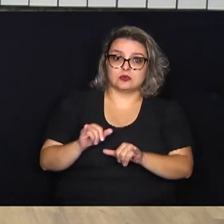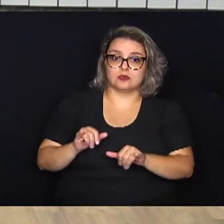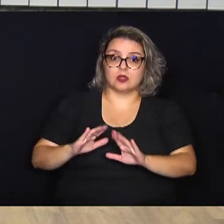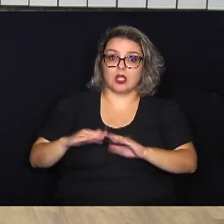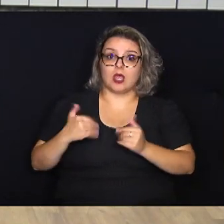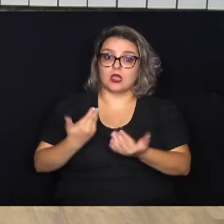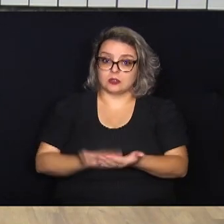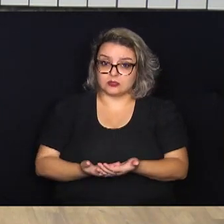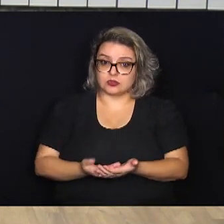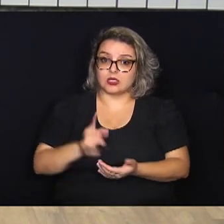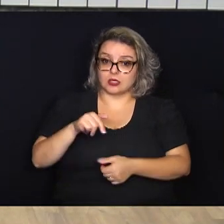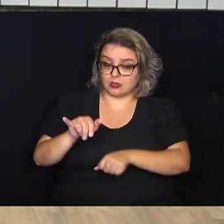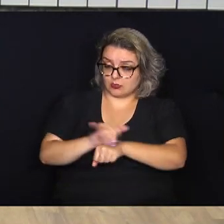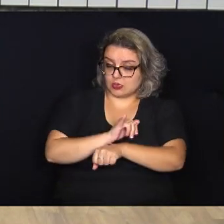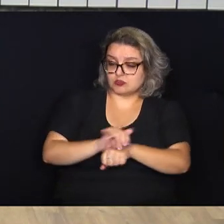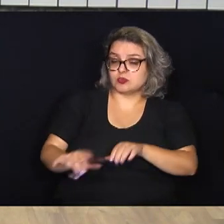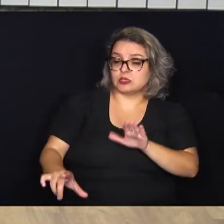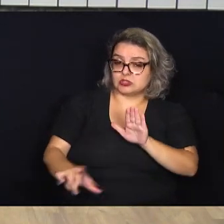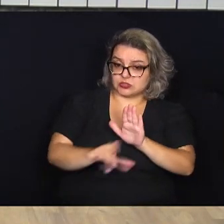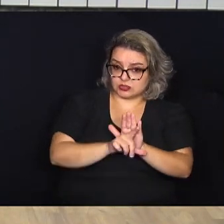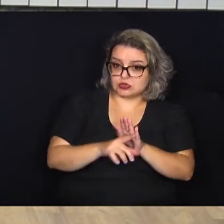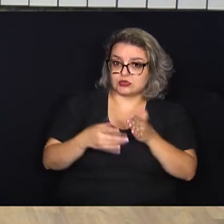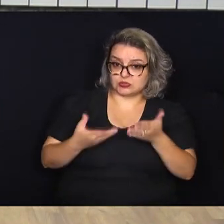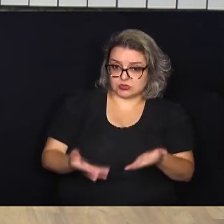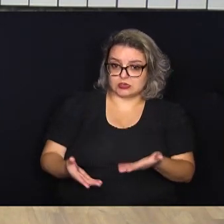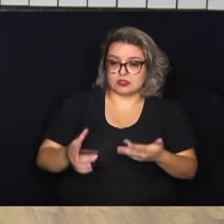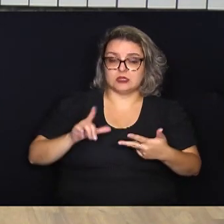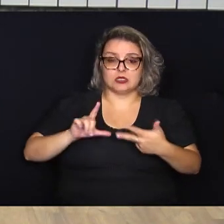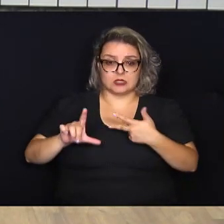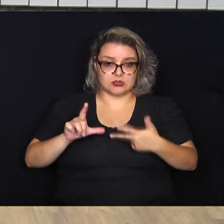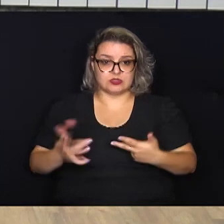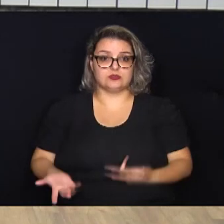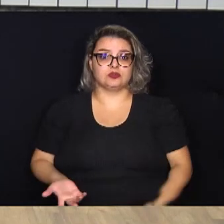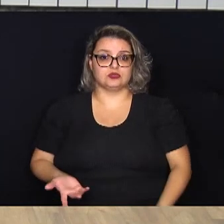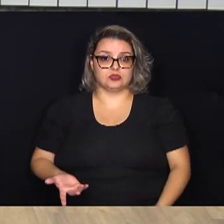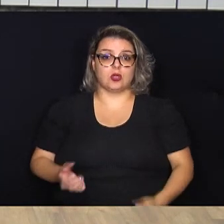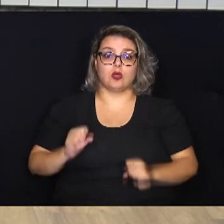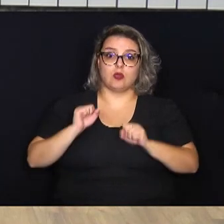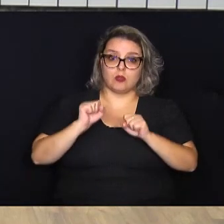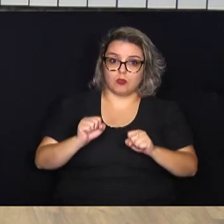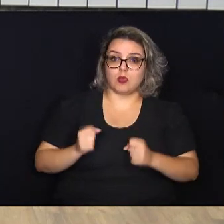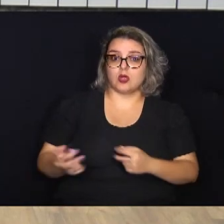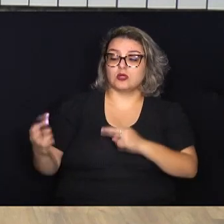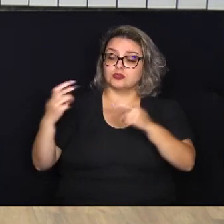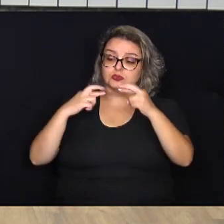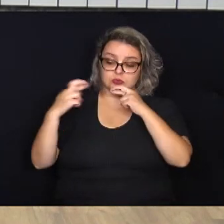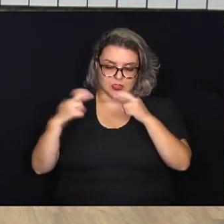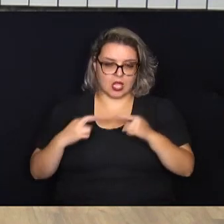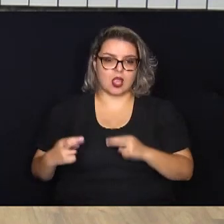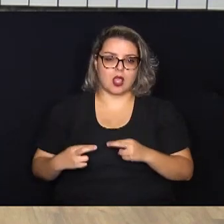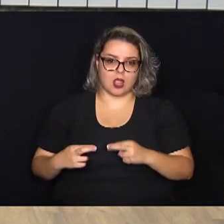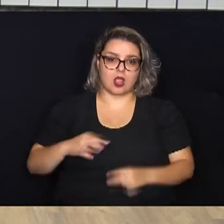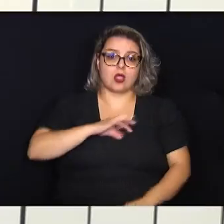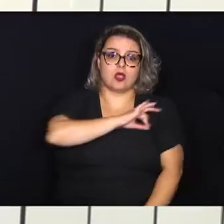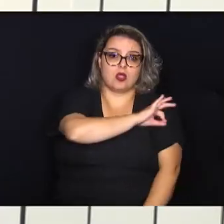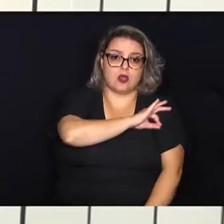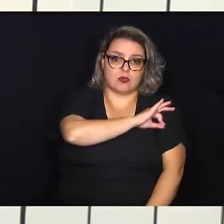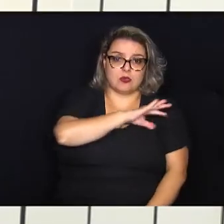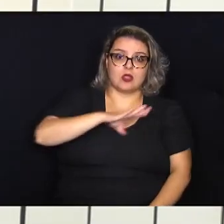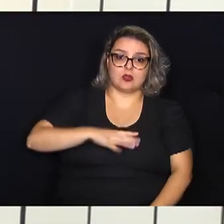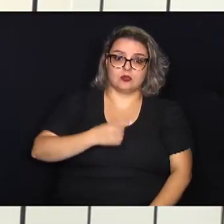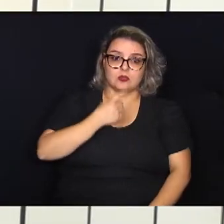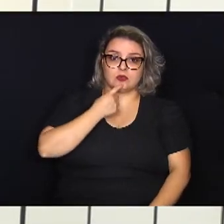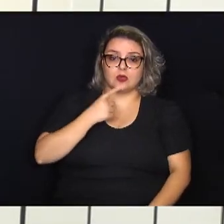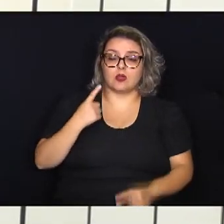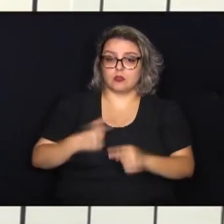requerimentos, que é uma ferramenta legislativa em que o Legislativo pode fiscalizar a Prefeitura Municipal.